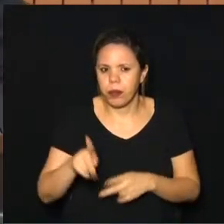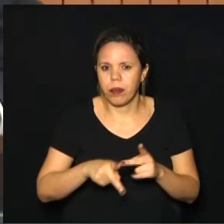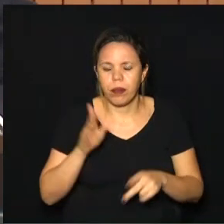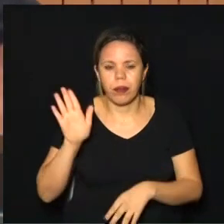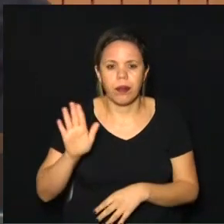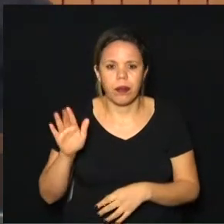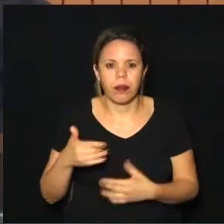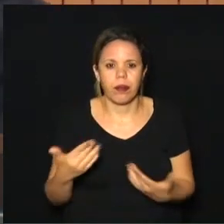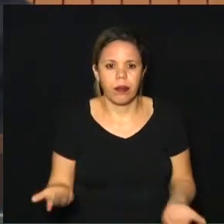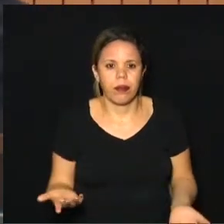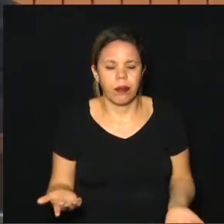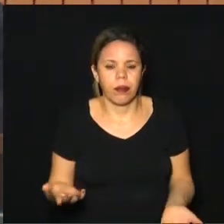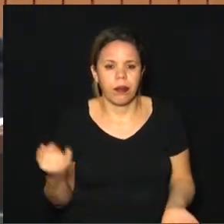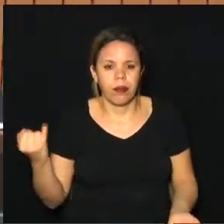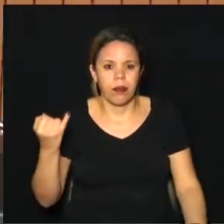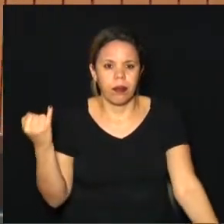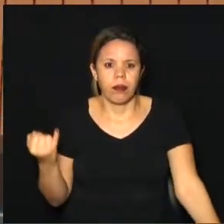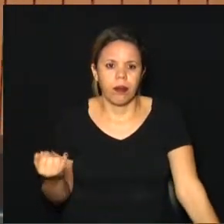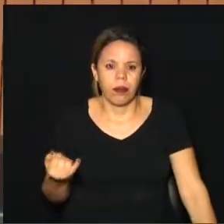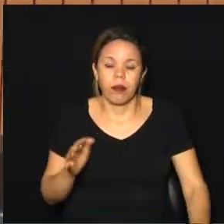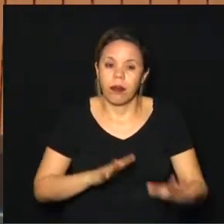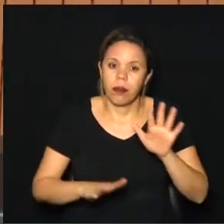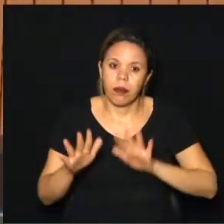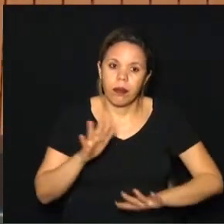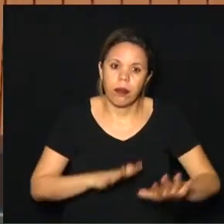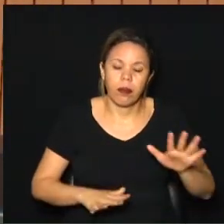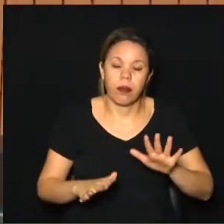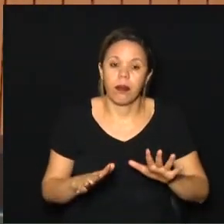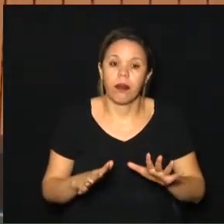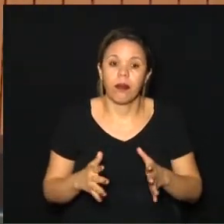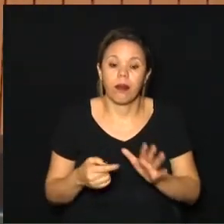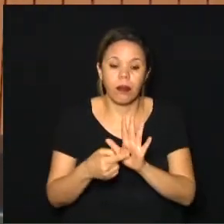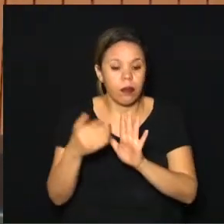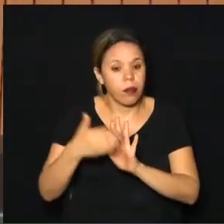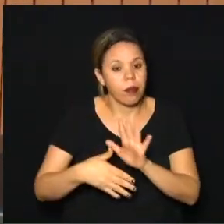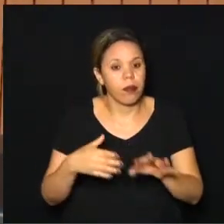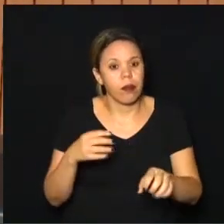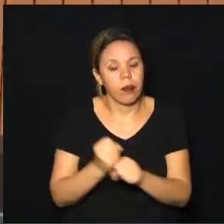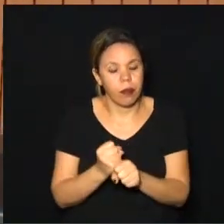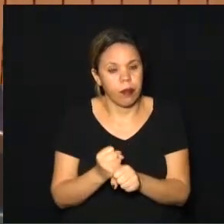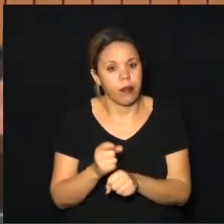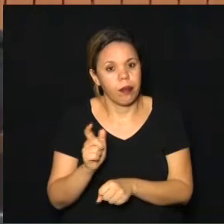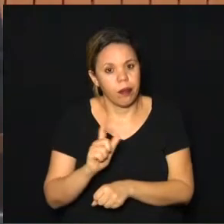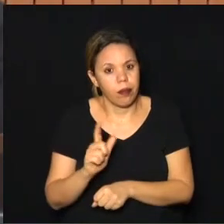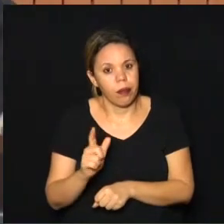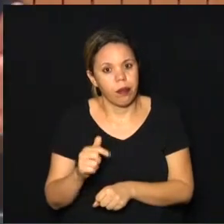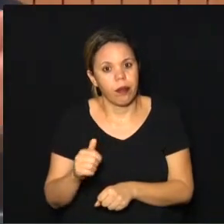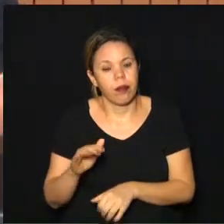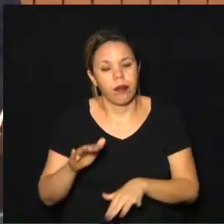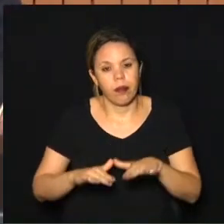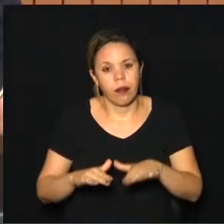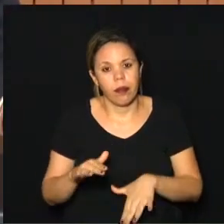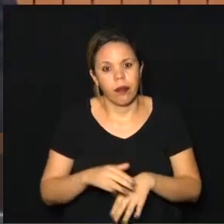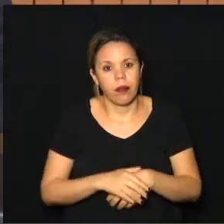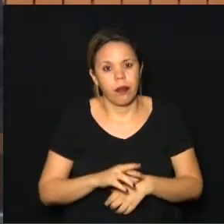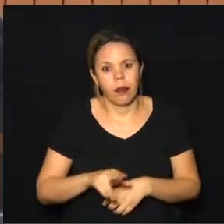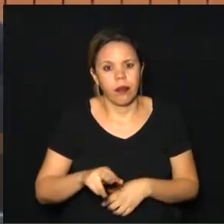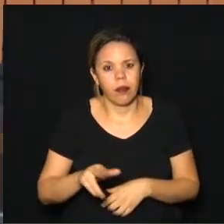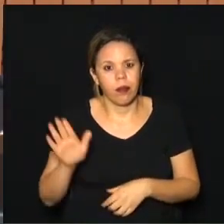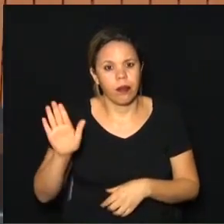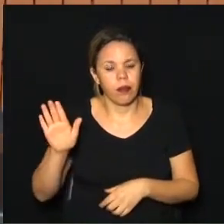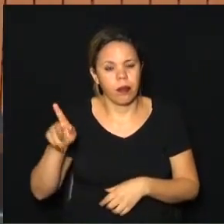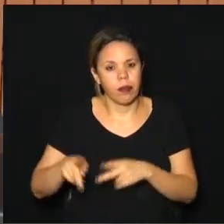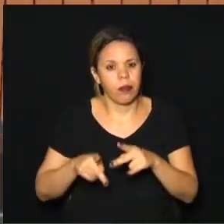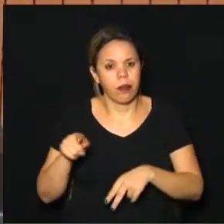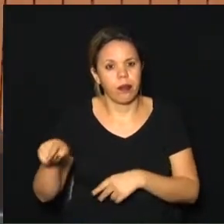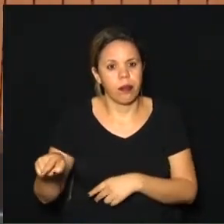candidato. Então, é importante tomar muito cuidado com a prestação de contas. Evidentemente que, no mais das vezes, não é o candidato que